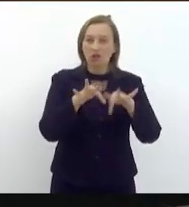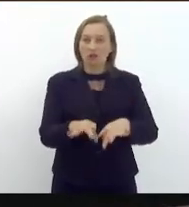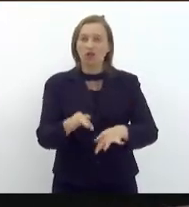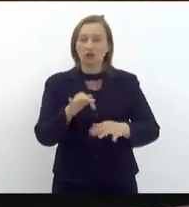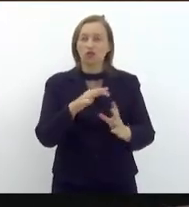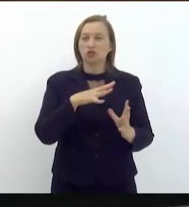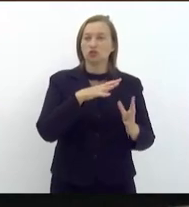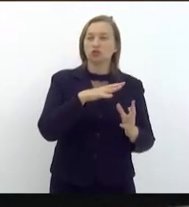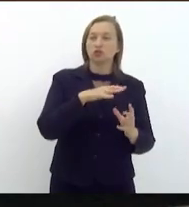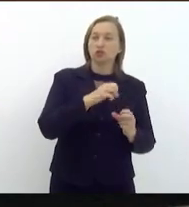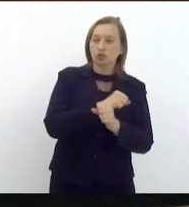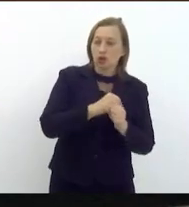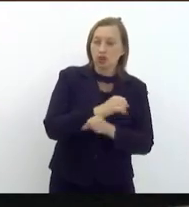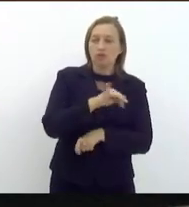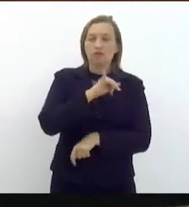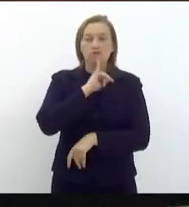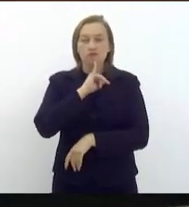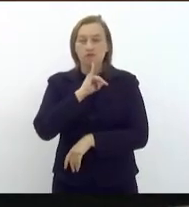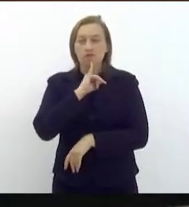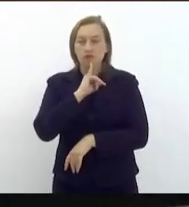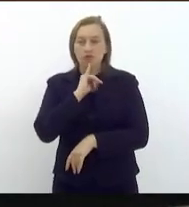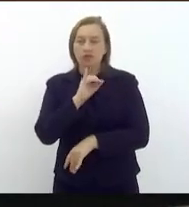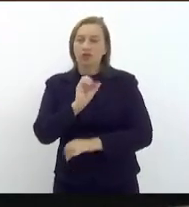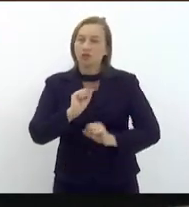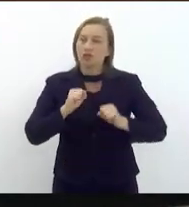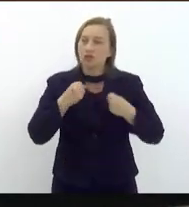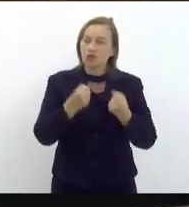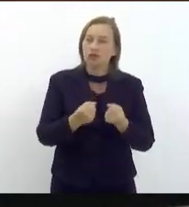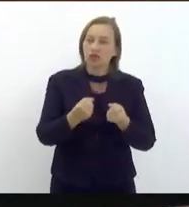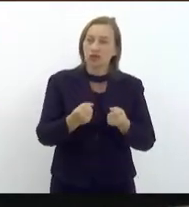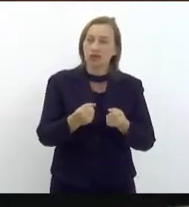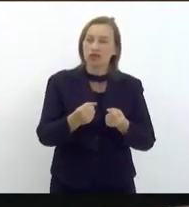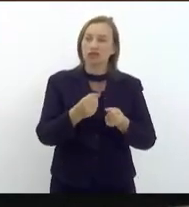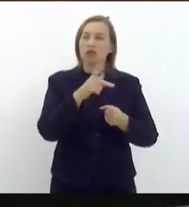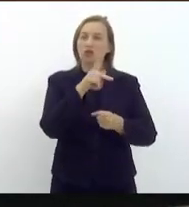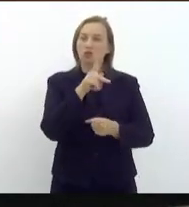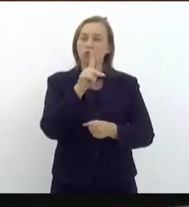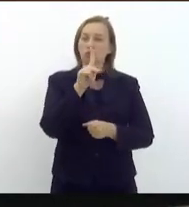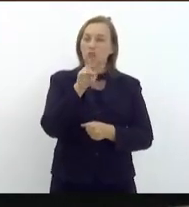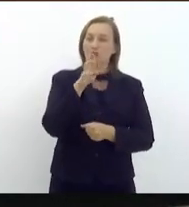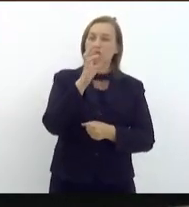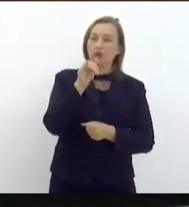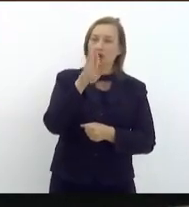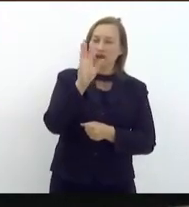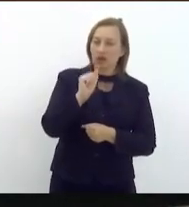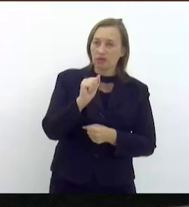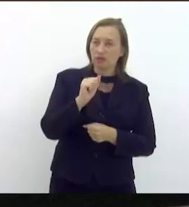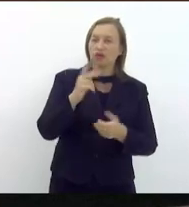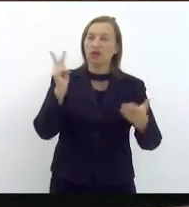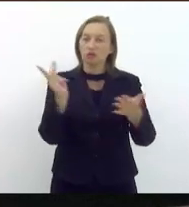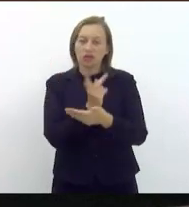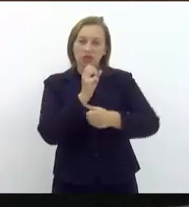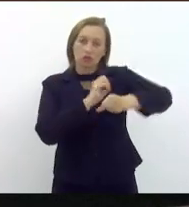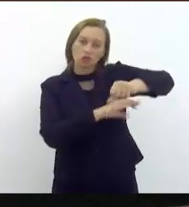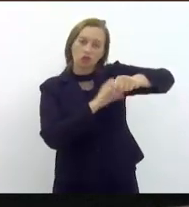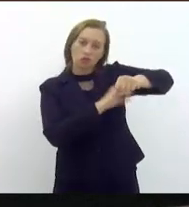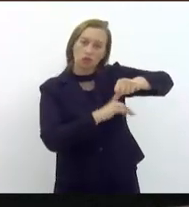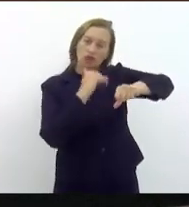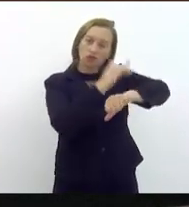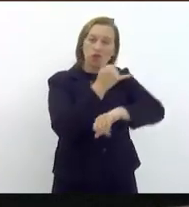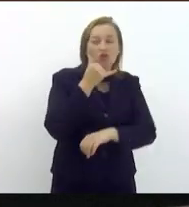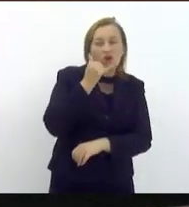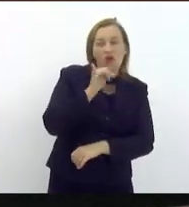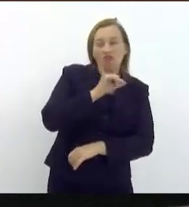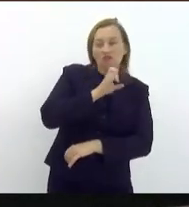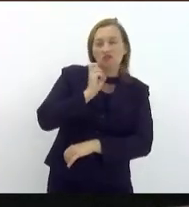infelizmente por isso nós precisamos fortalecer os programas e o que tá acontecendo no supera RJ É uma vergonha não tem nenhum